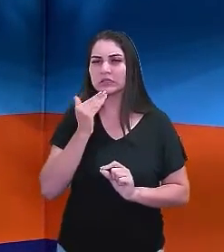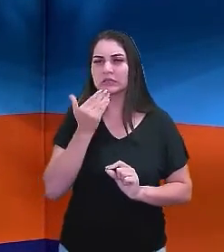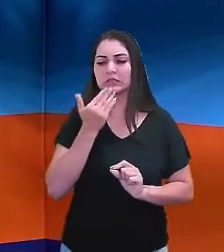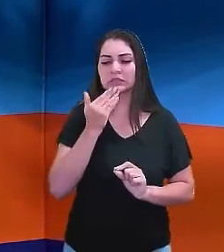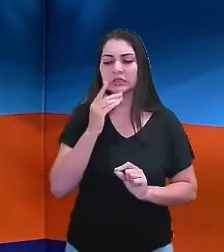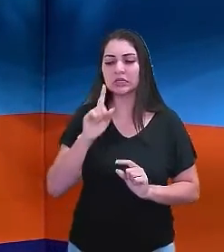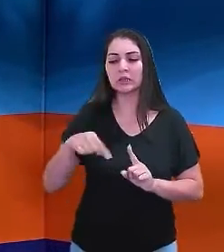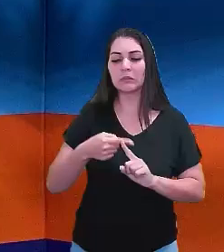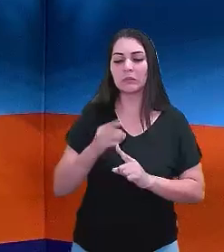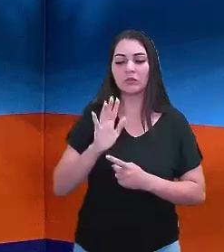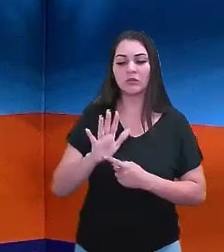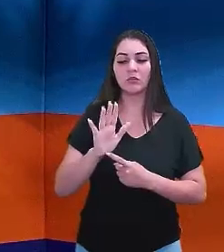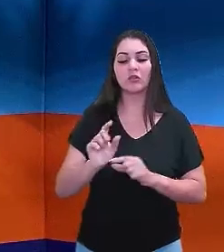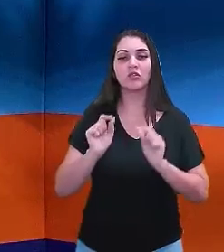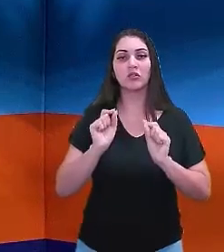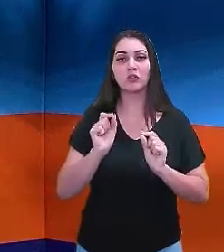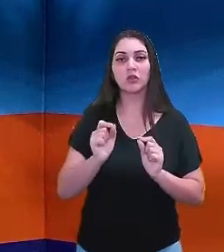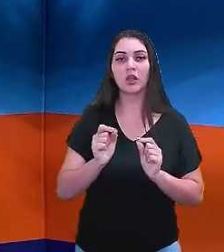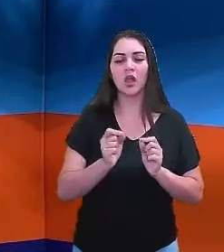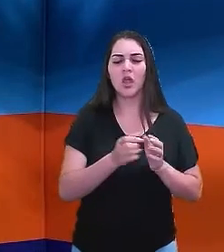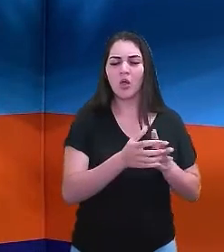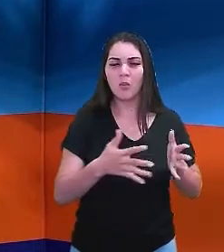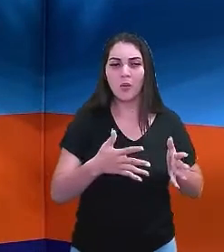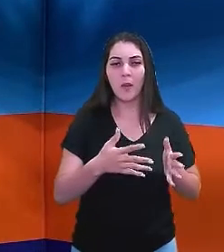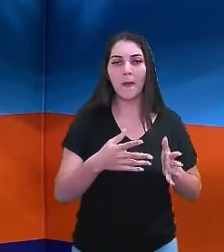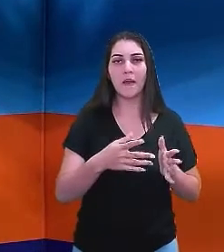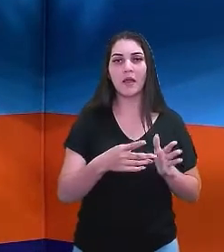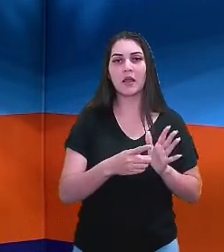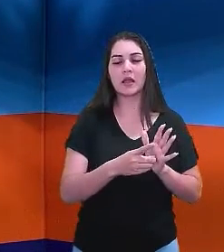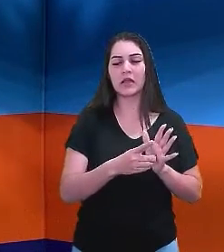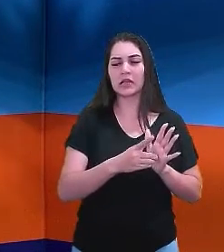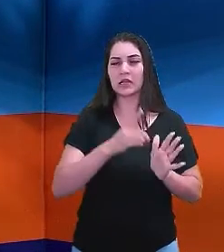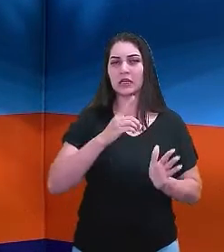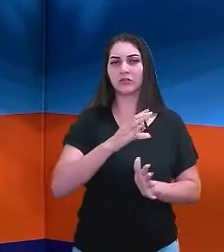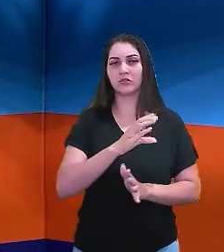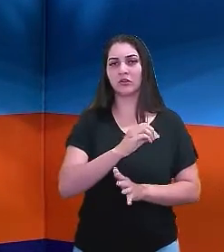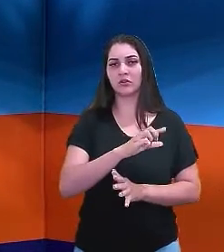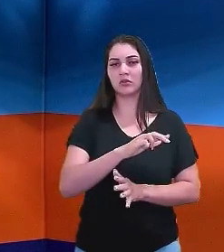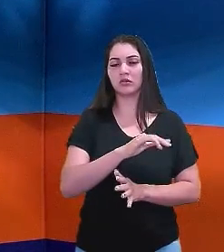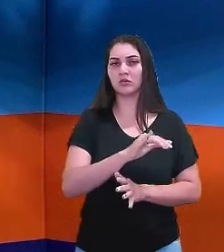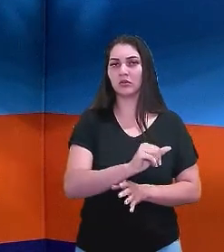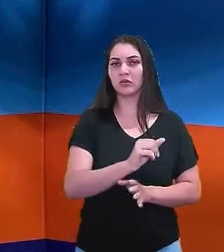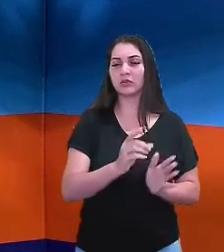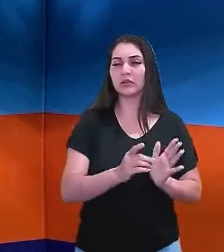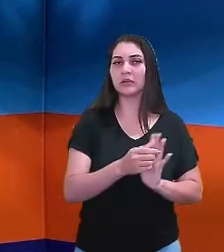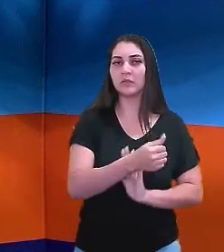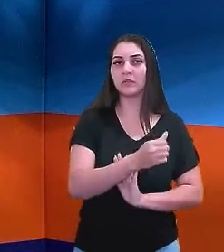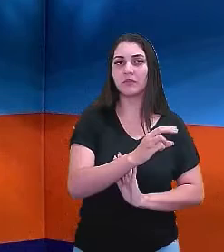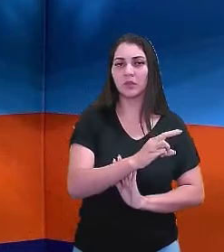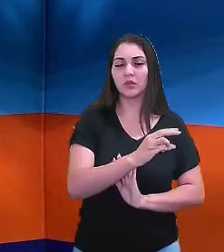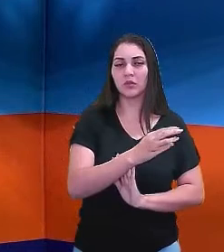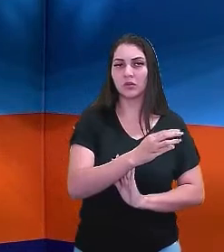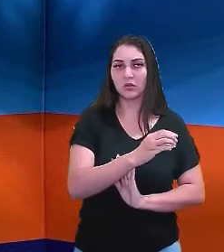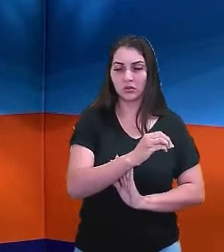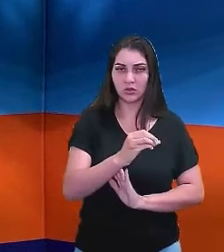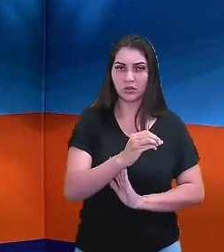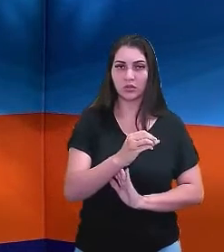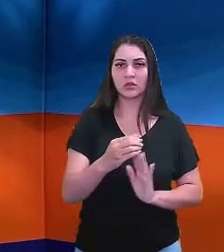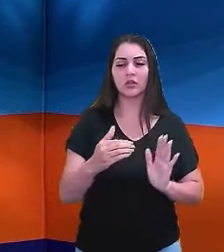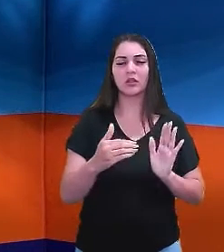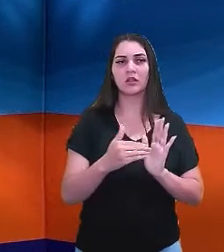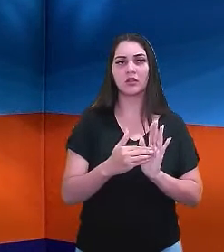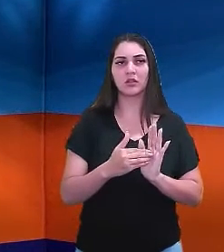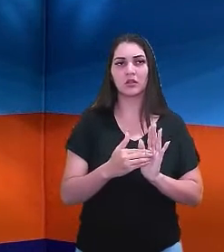está mostrando o período pré-colonial, que vai de 1500 até 1500, que vai